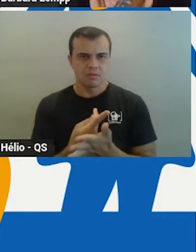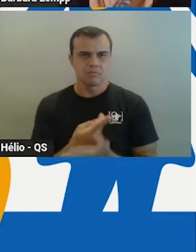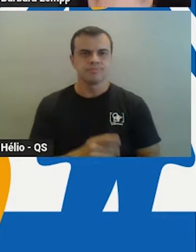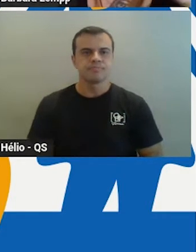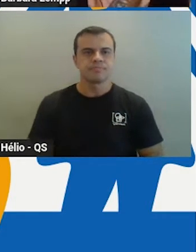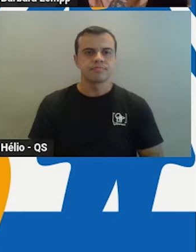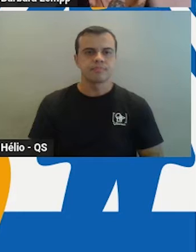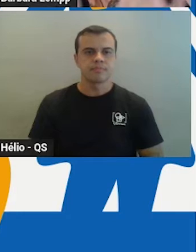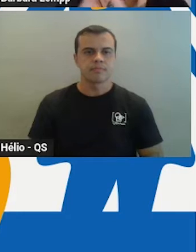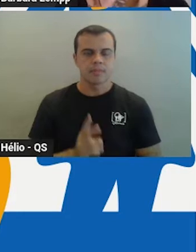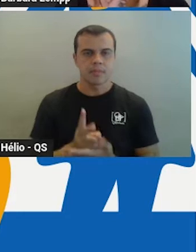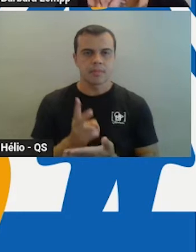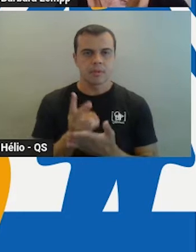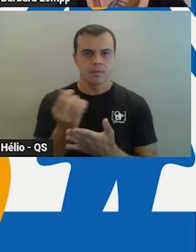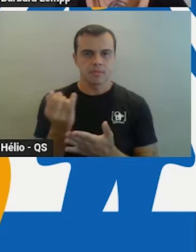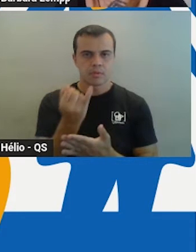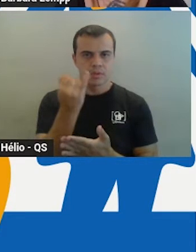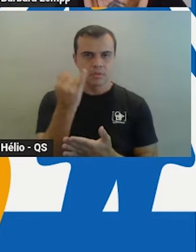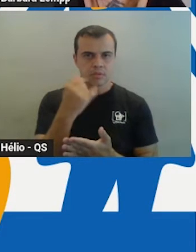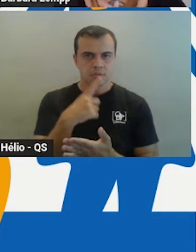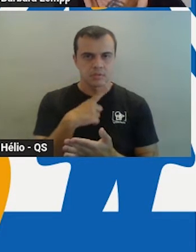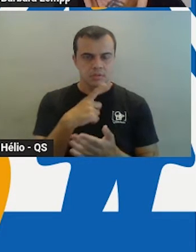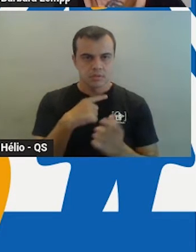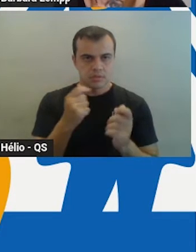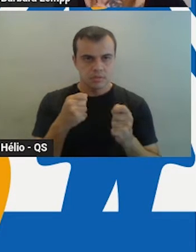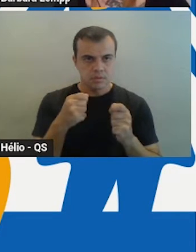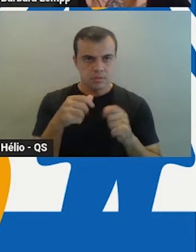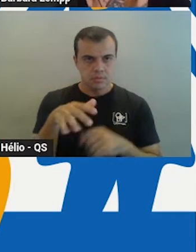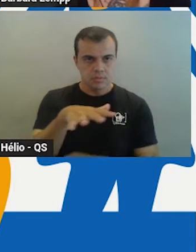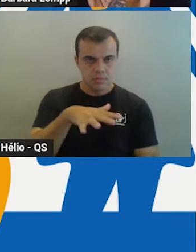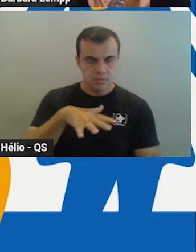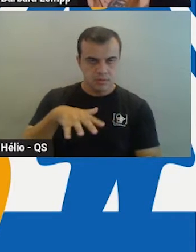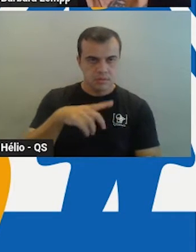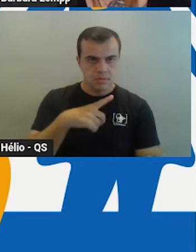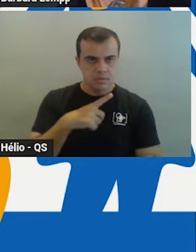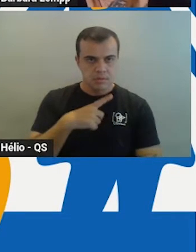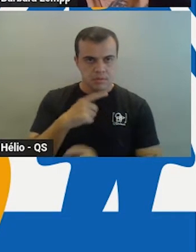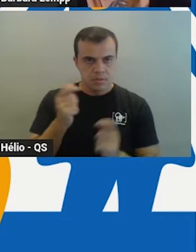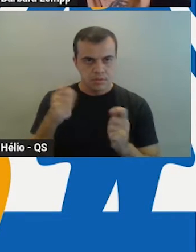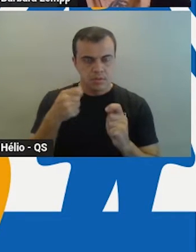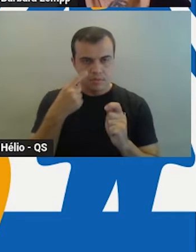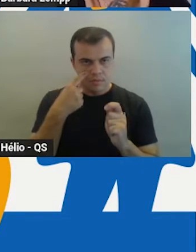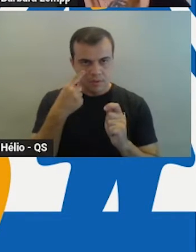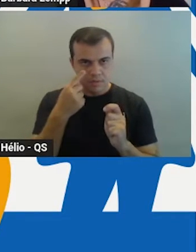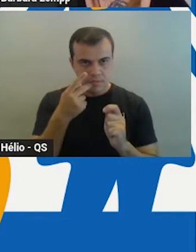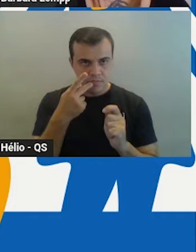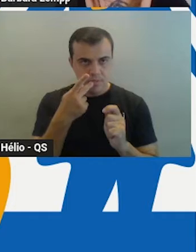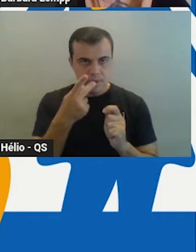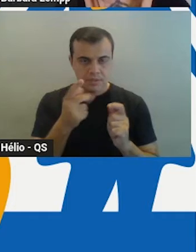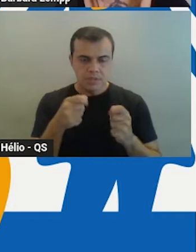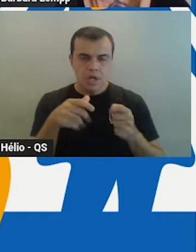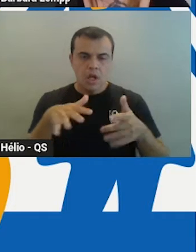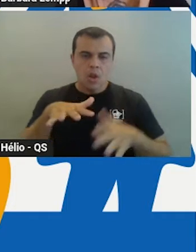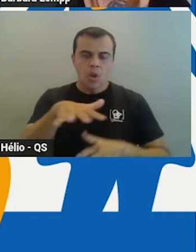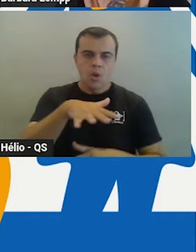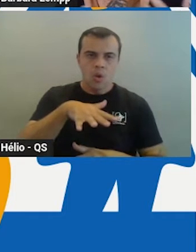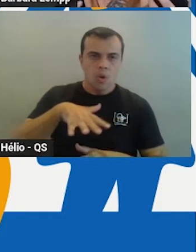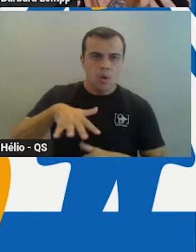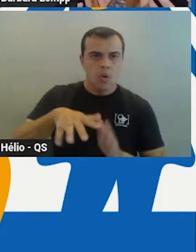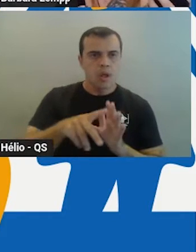É muito importante também a gente estar atento ao ambiente, por exemplo, quando a gente está num ambiente